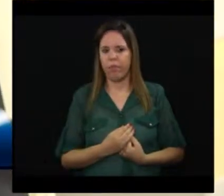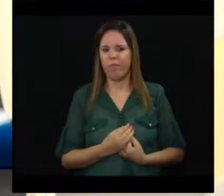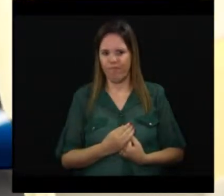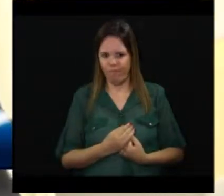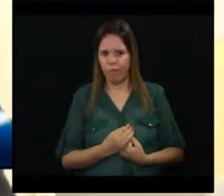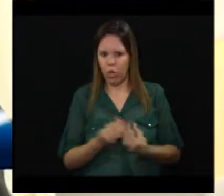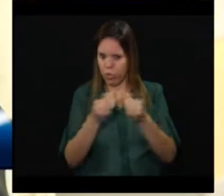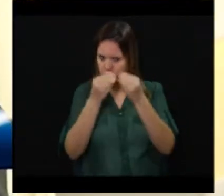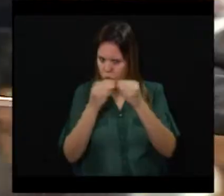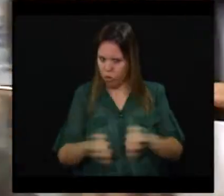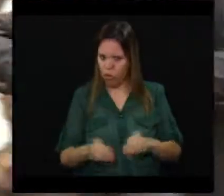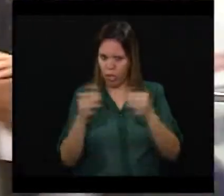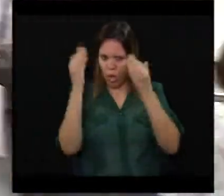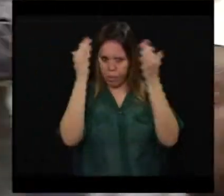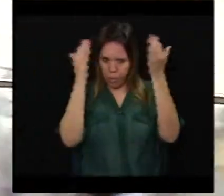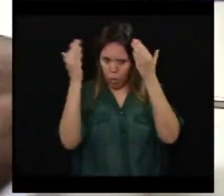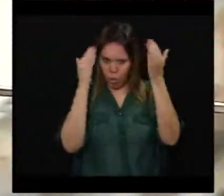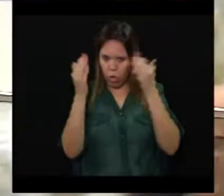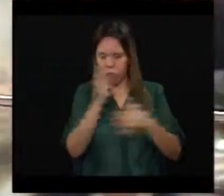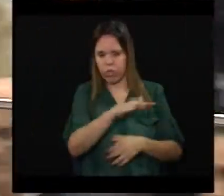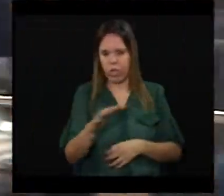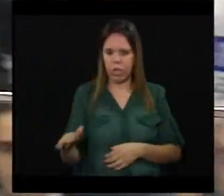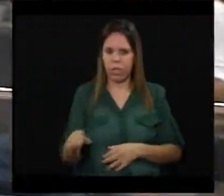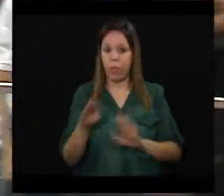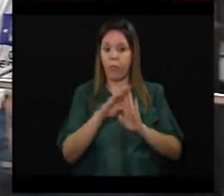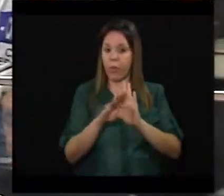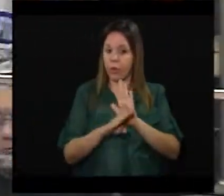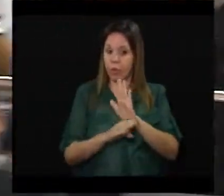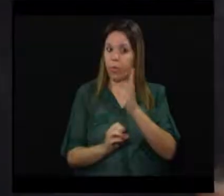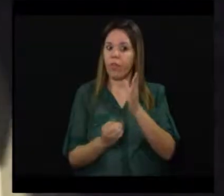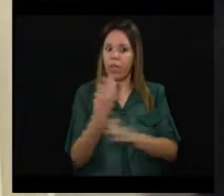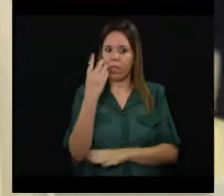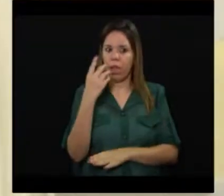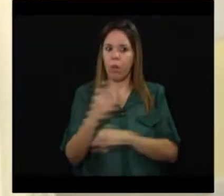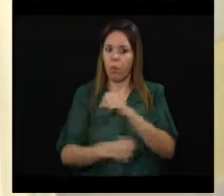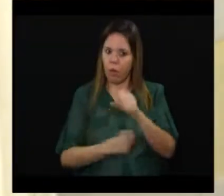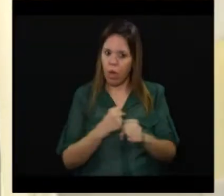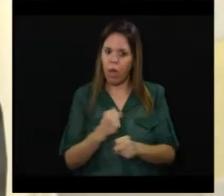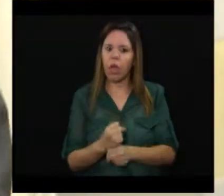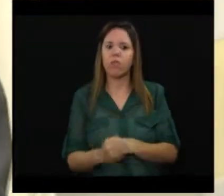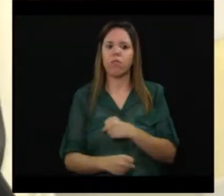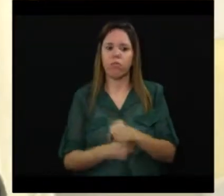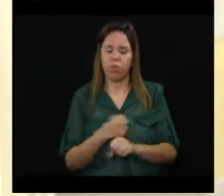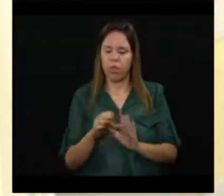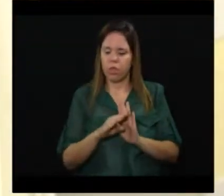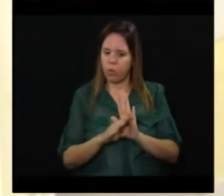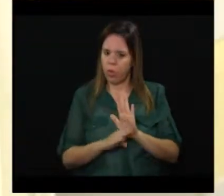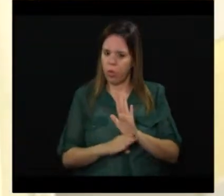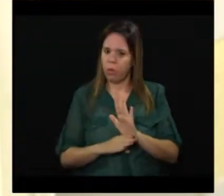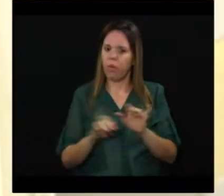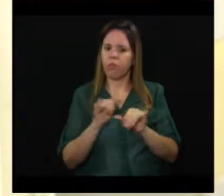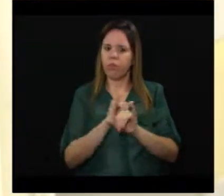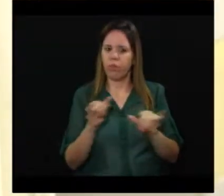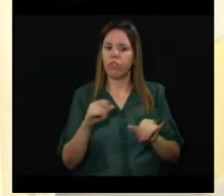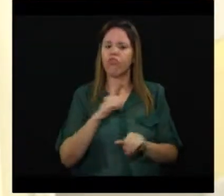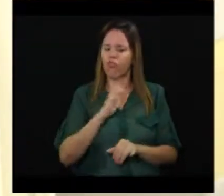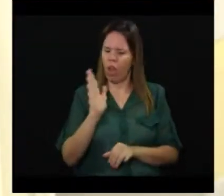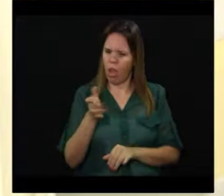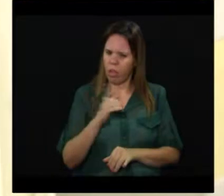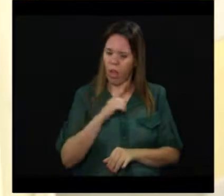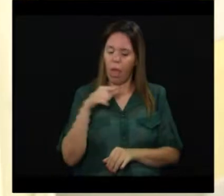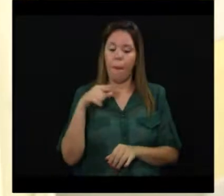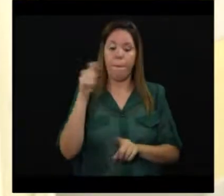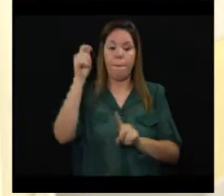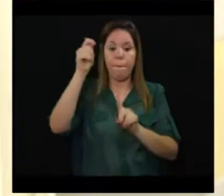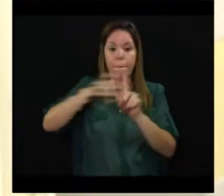estrutura psicológica da criança. O programa será realizado anualmente. Já existe, né? Nós já temos no âmbito nacional o mês de abril.